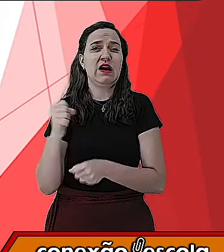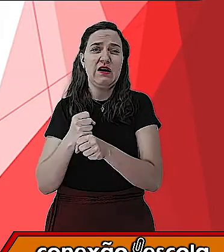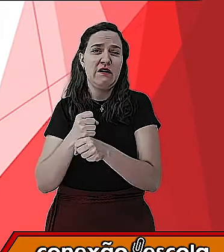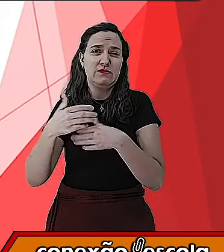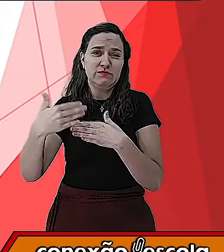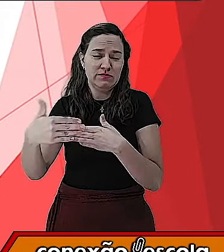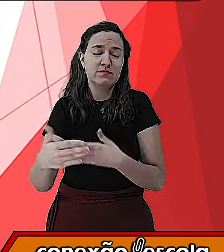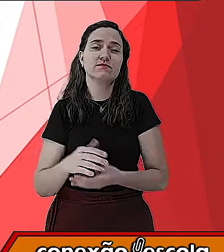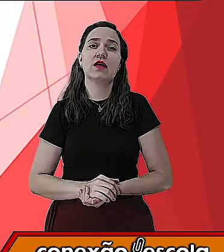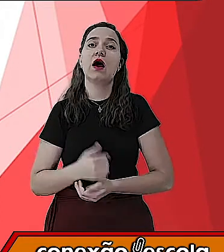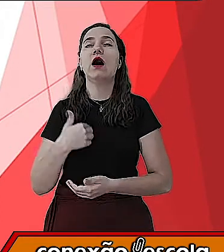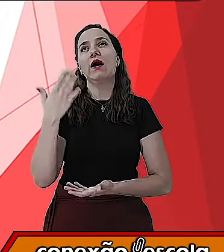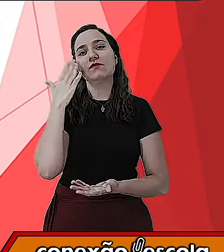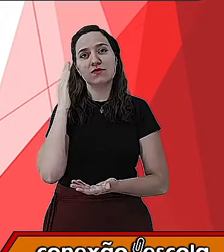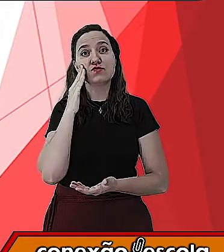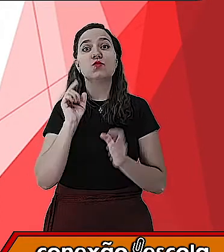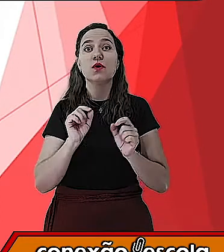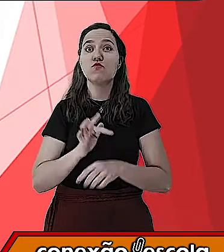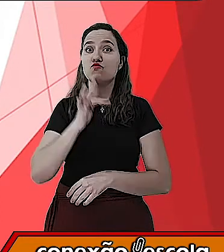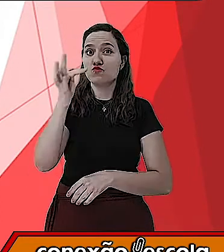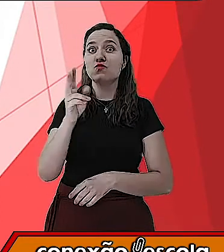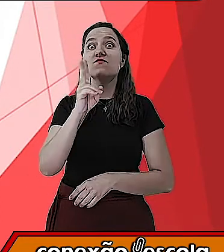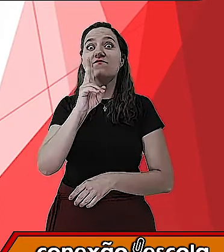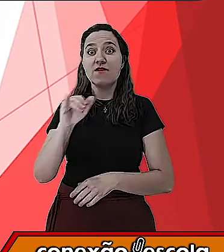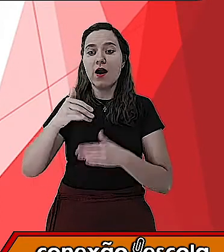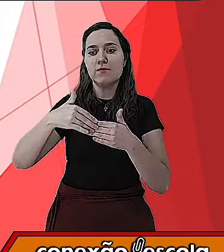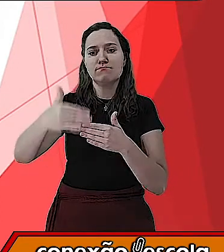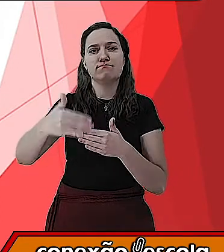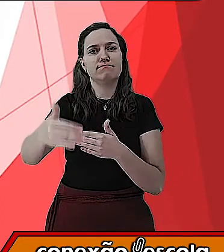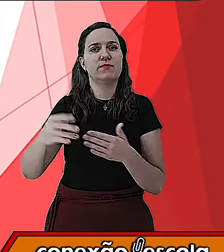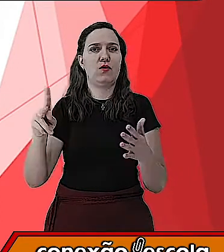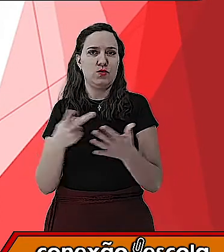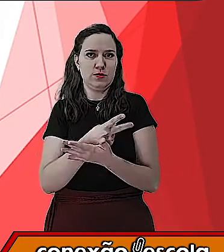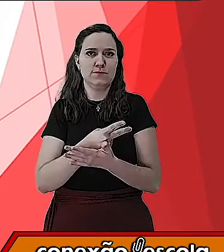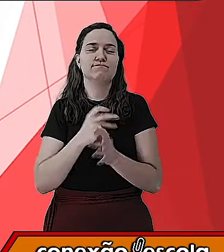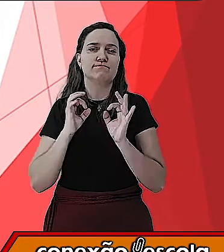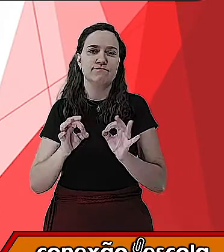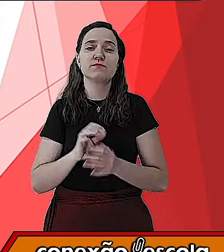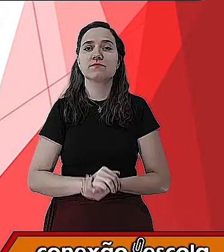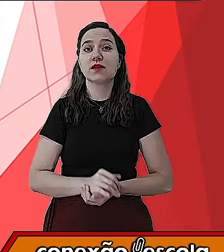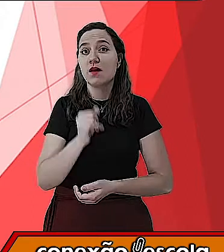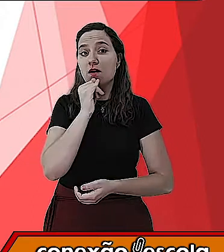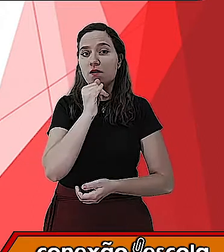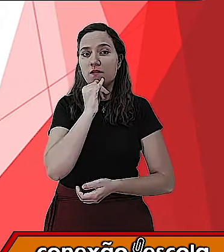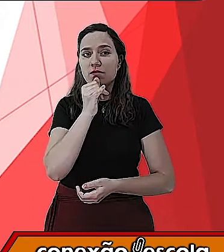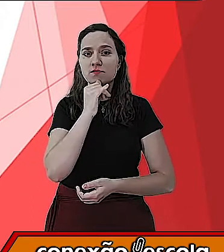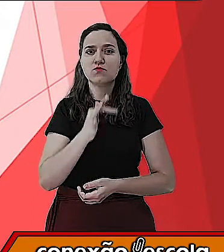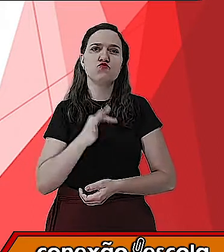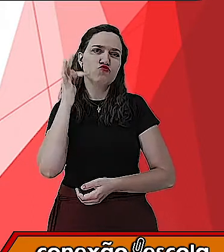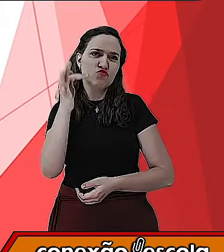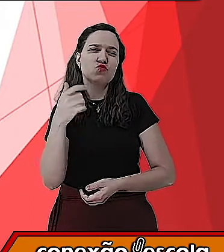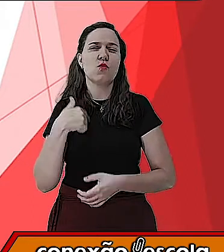Compreendi. Futuro ainda vai acontecer. Como por exemplo, quando eu for médico,